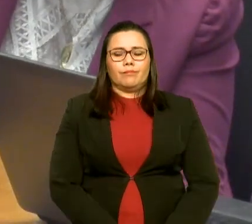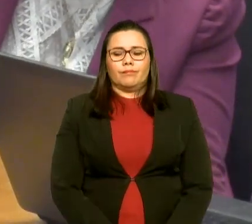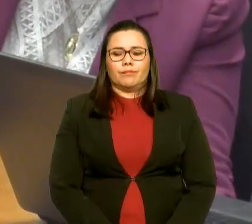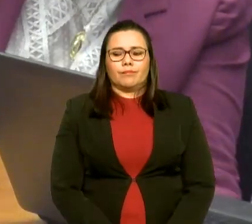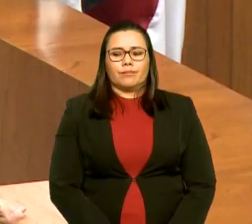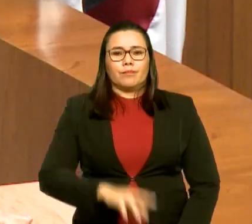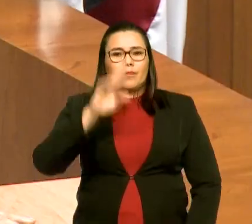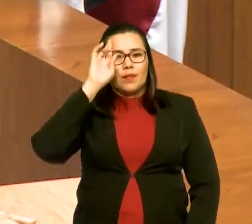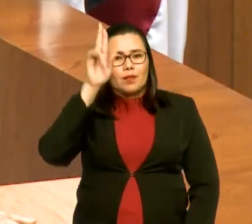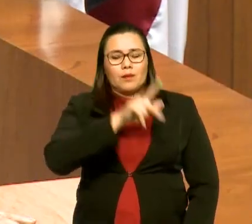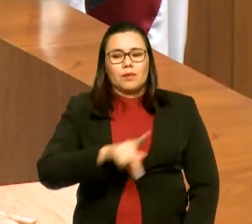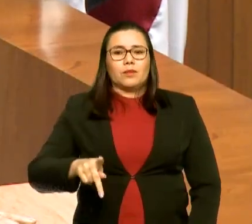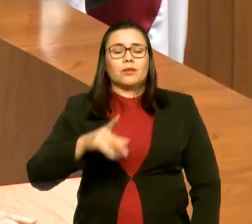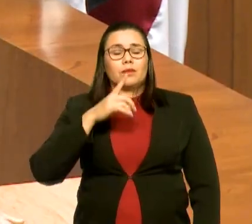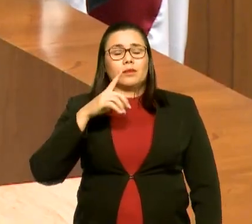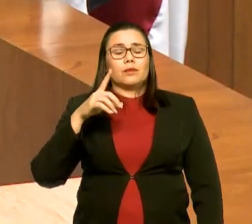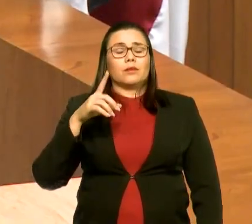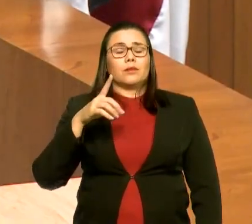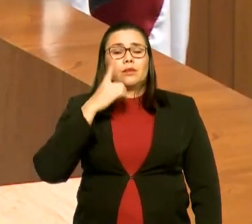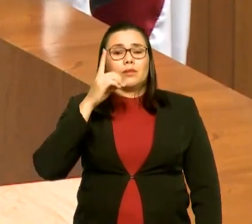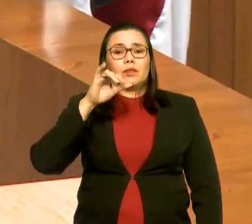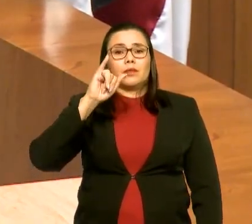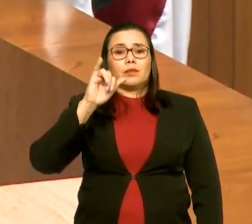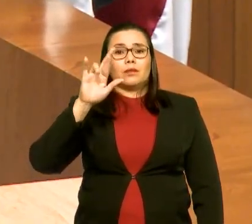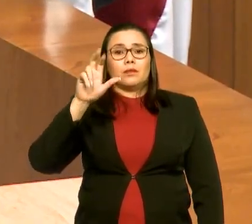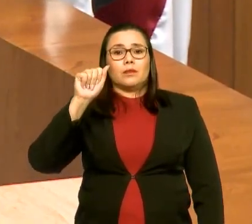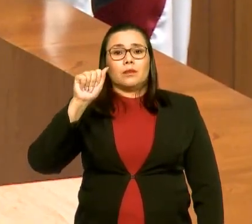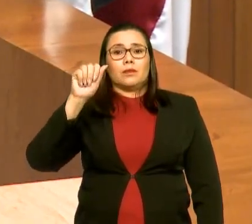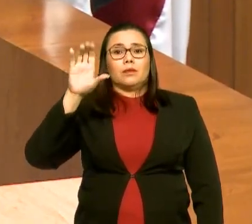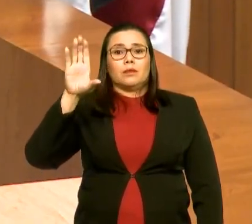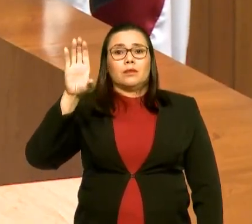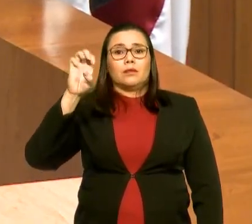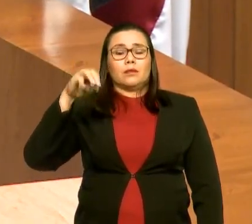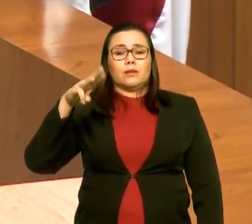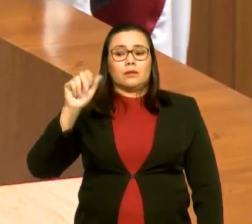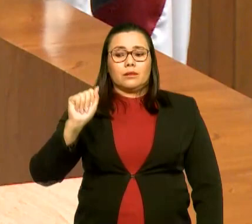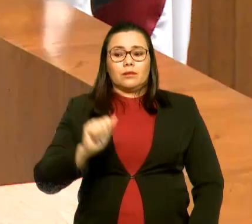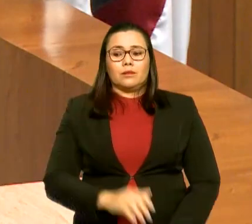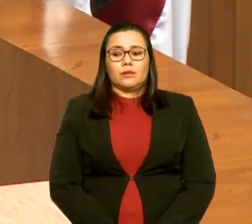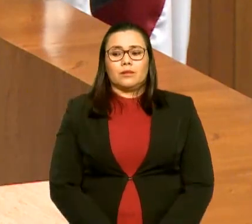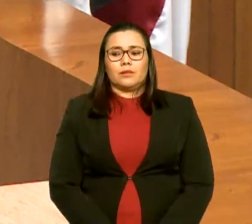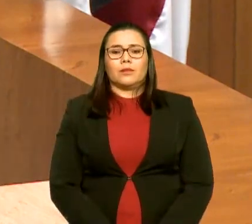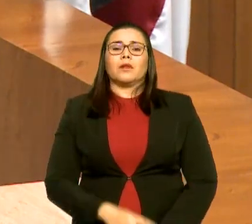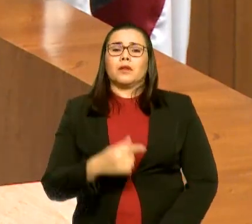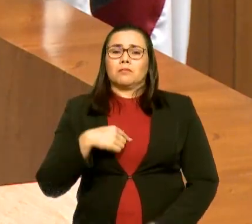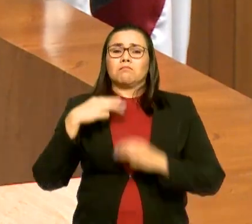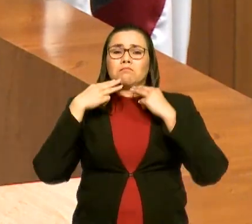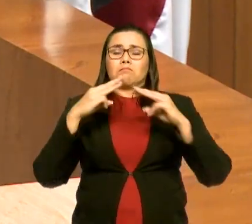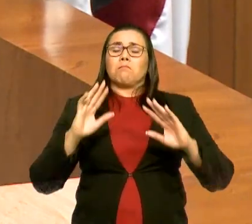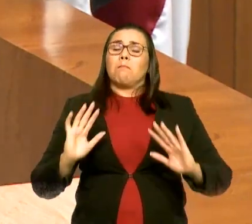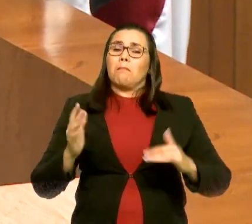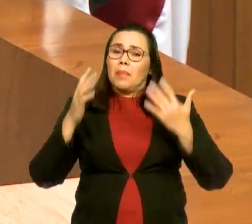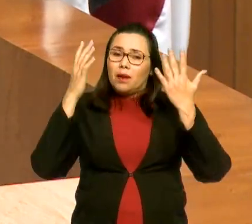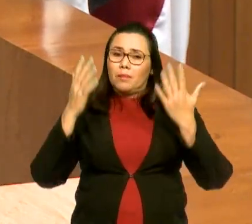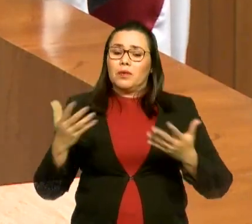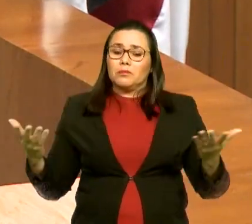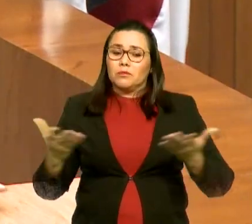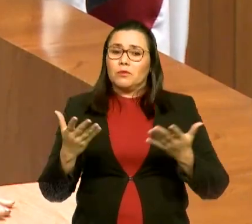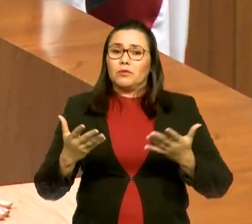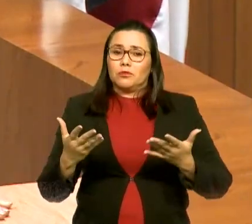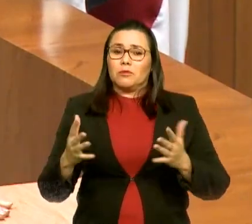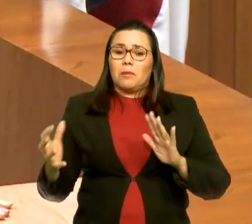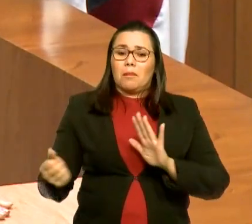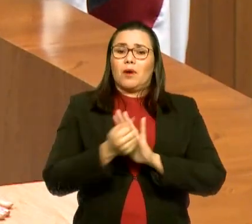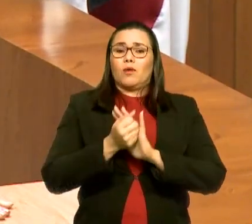Senhora Presidente Iracema Vale, a quem novamente registro os meus parabéns por este momento histórico